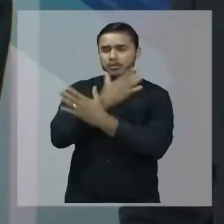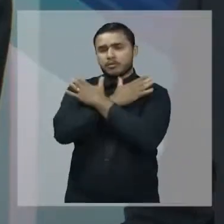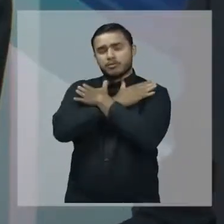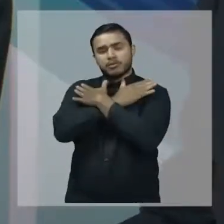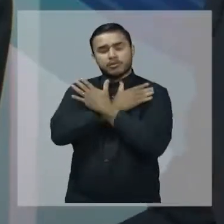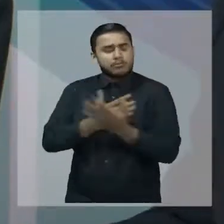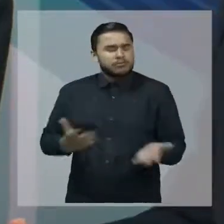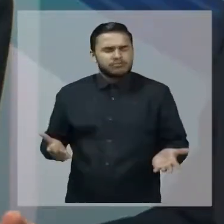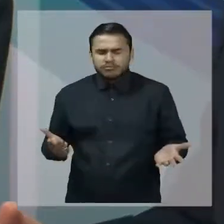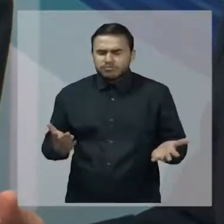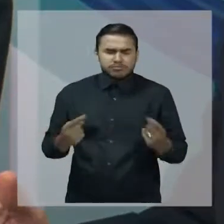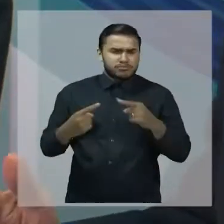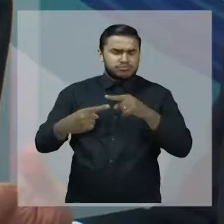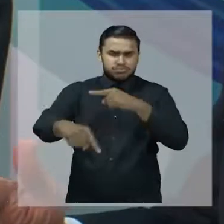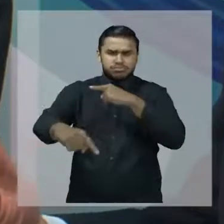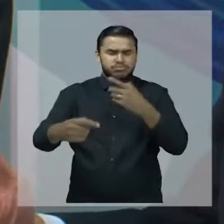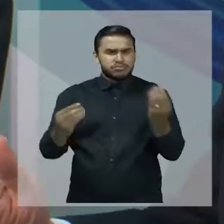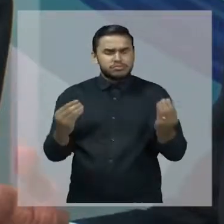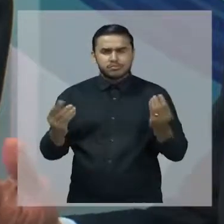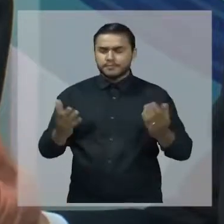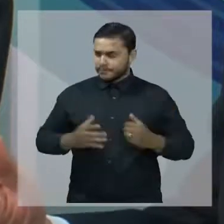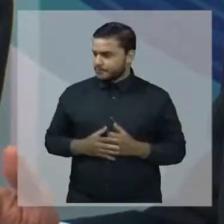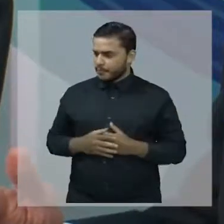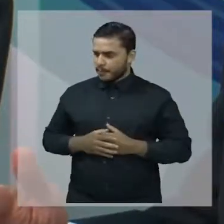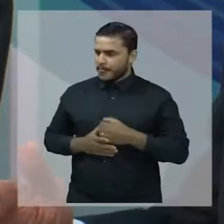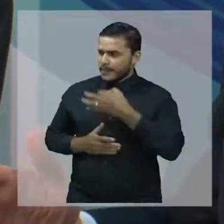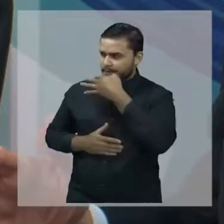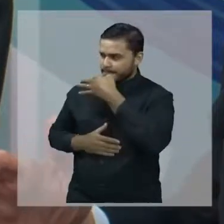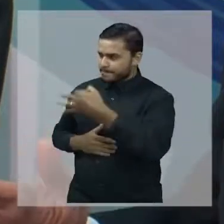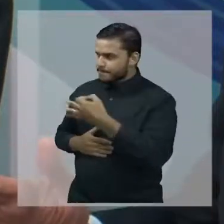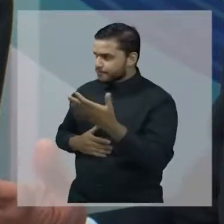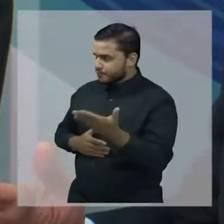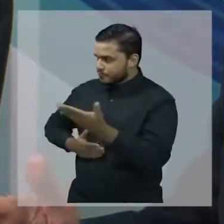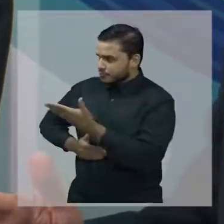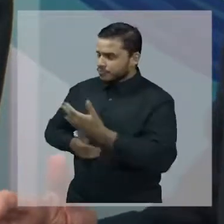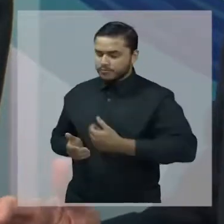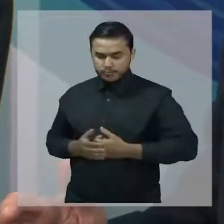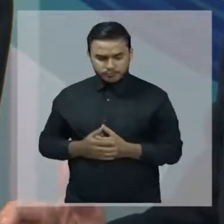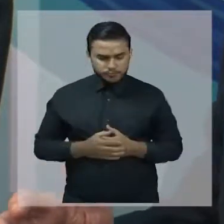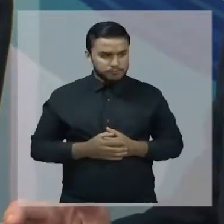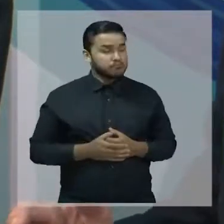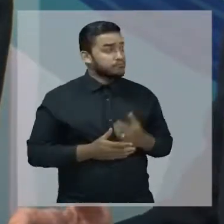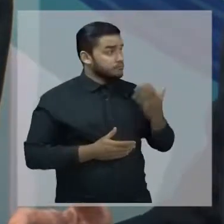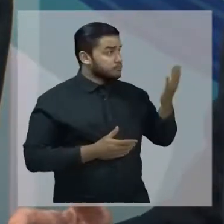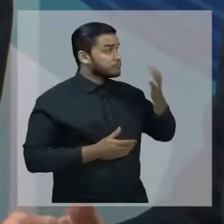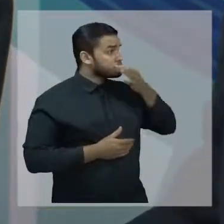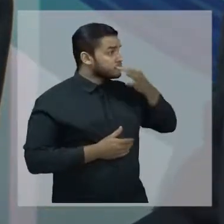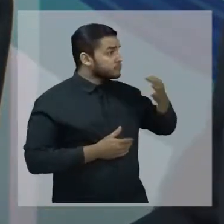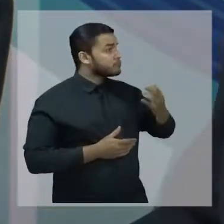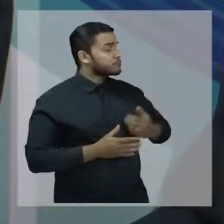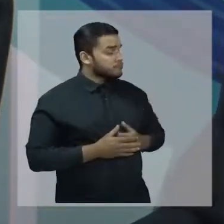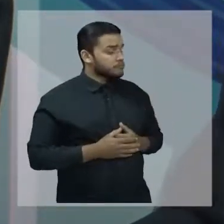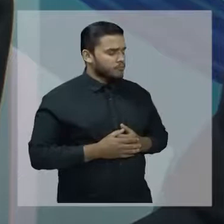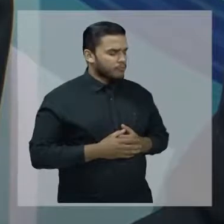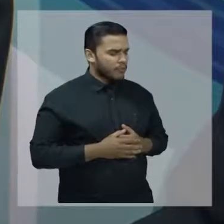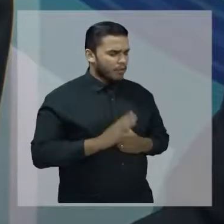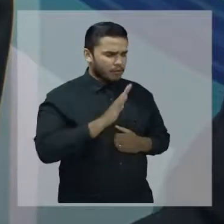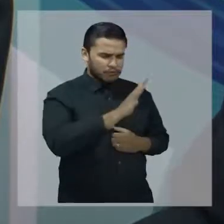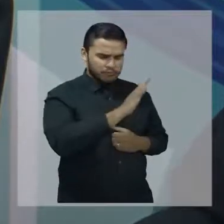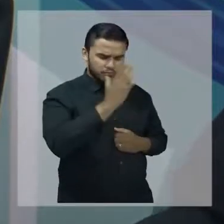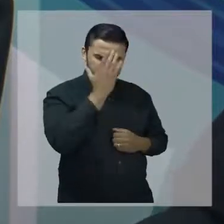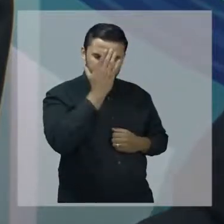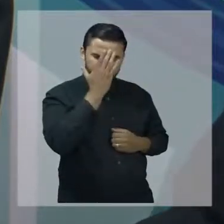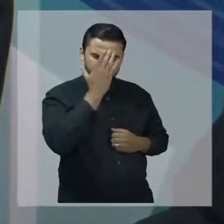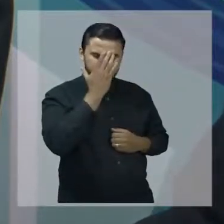Antes de mais nada, eu posso até fugir um pouco já da visão posta sobre o problema,